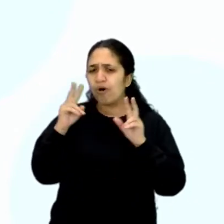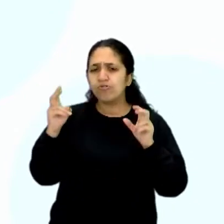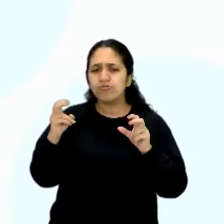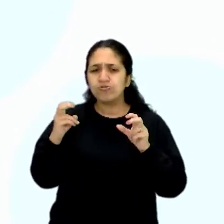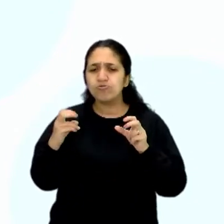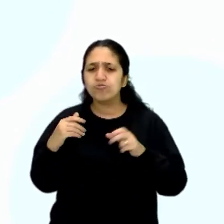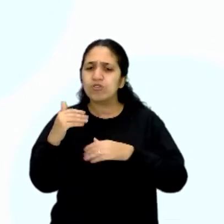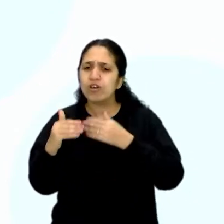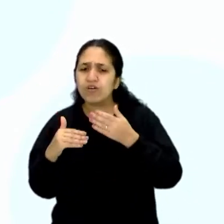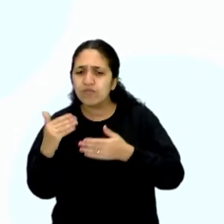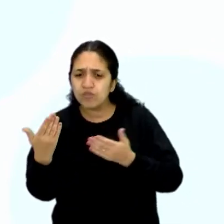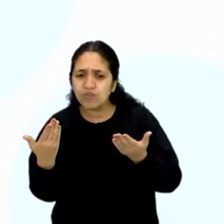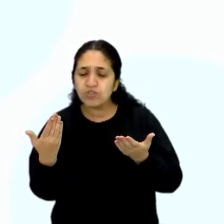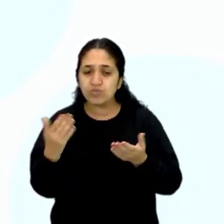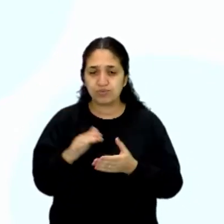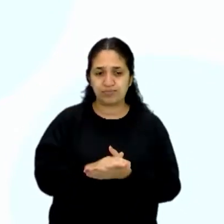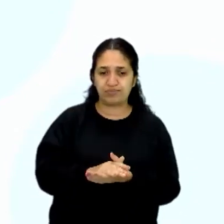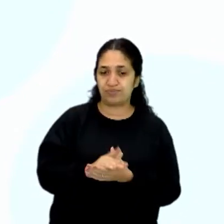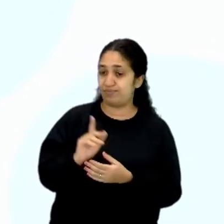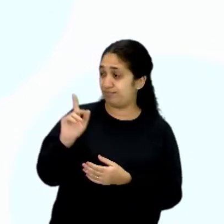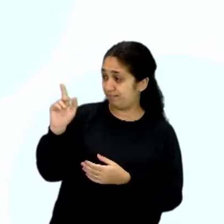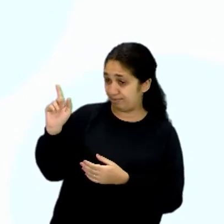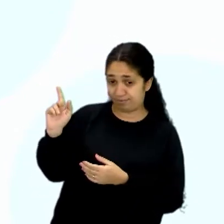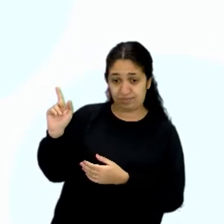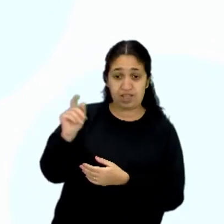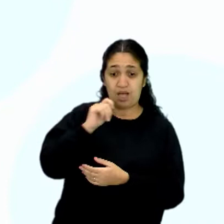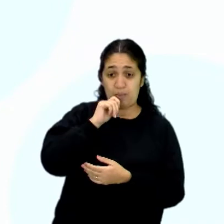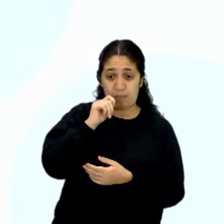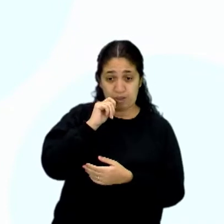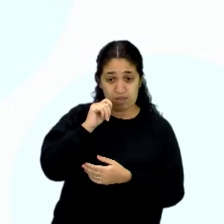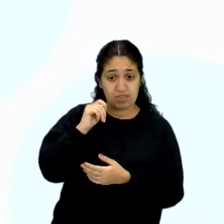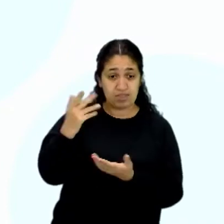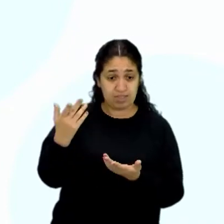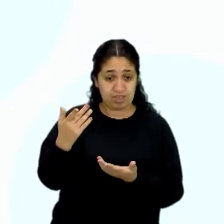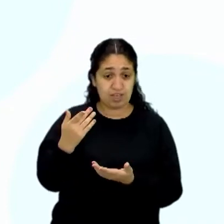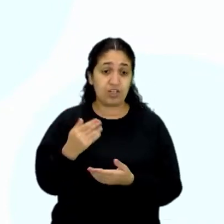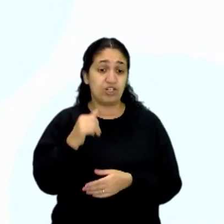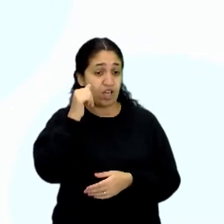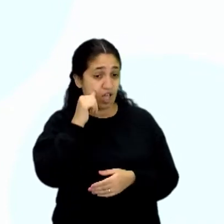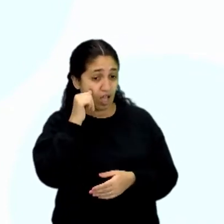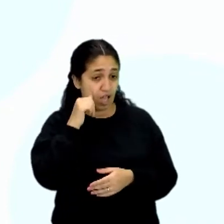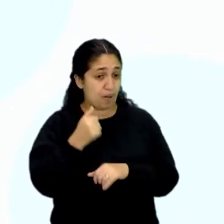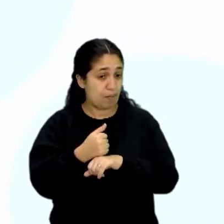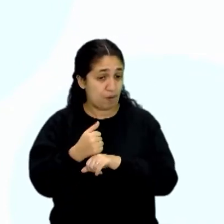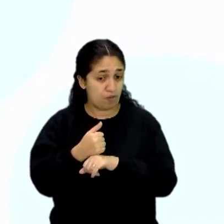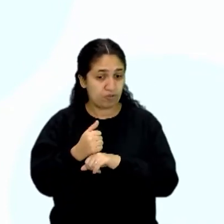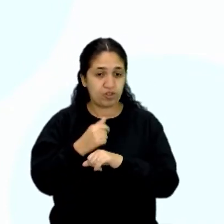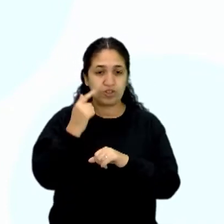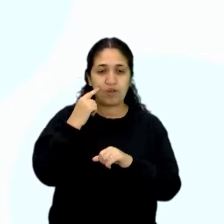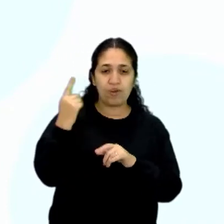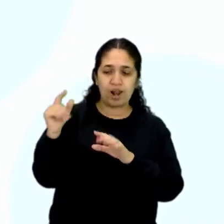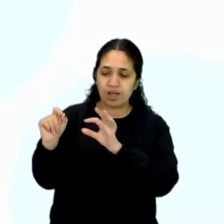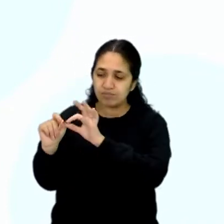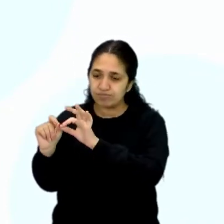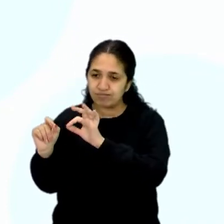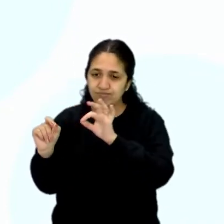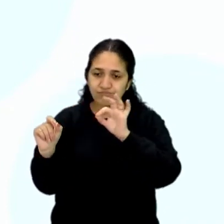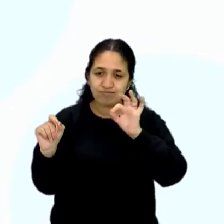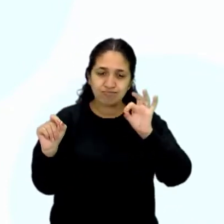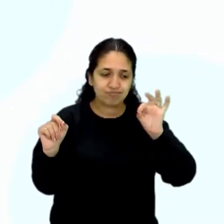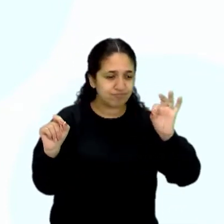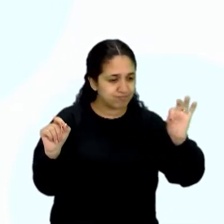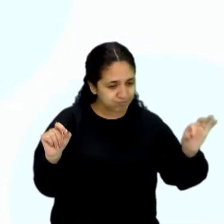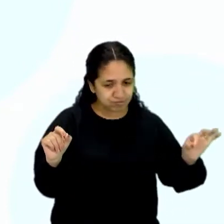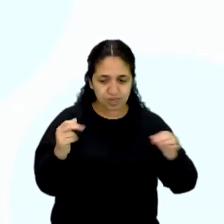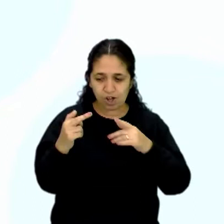na reportagem? Então, para desenvolver a reportagem, o repórter faz uma linha do tempo das